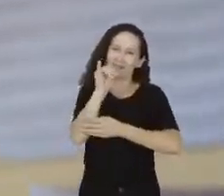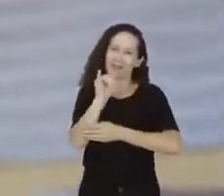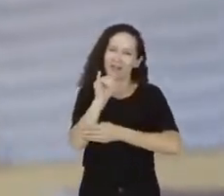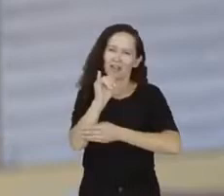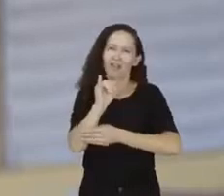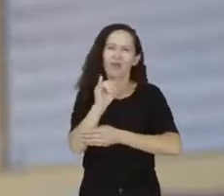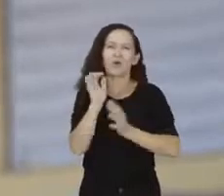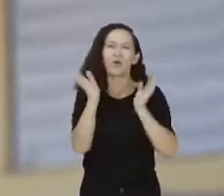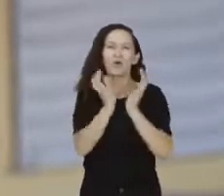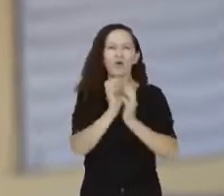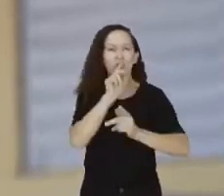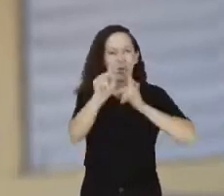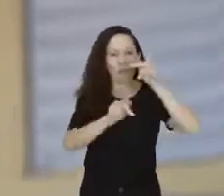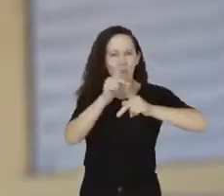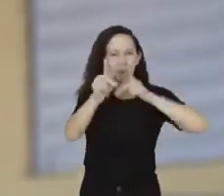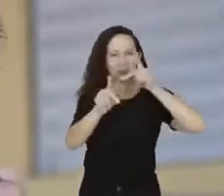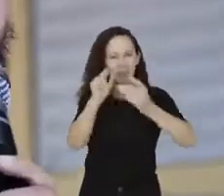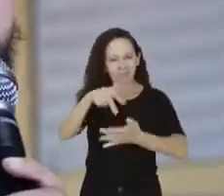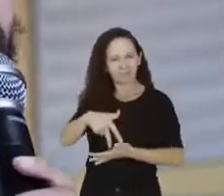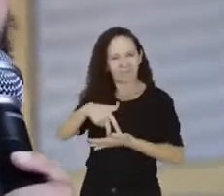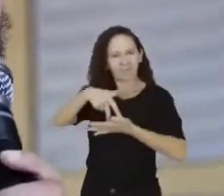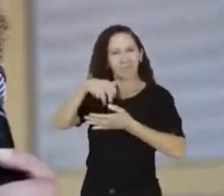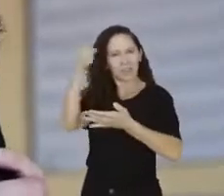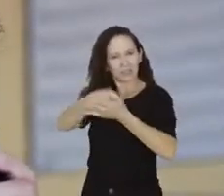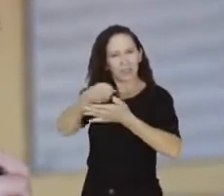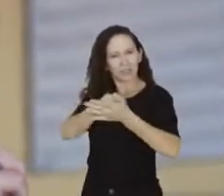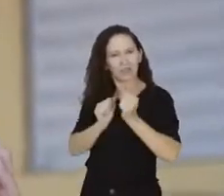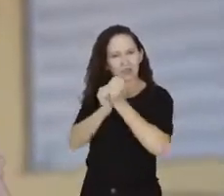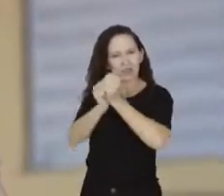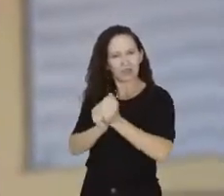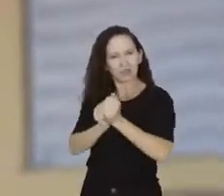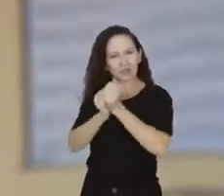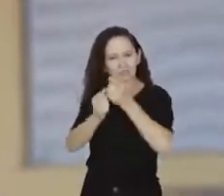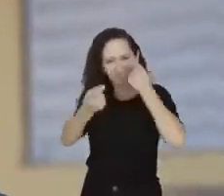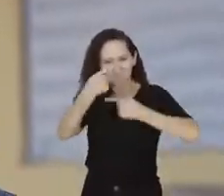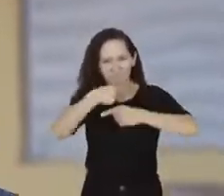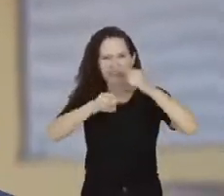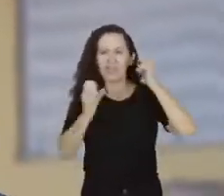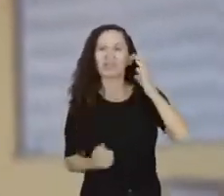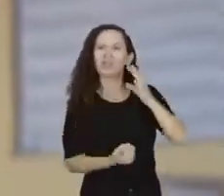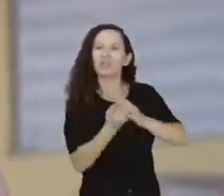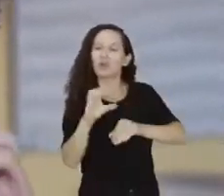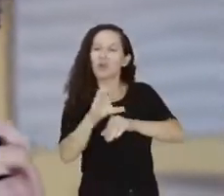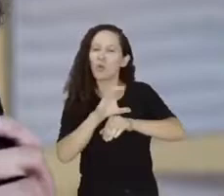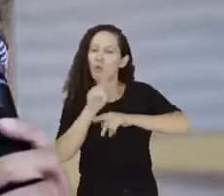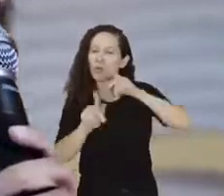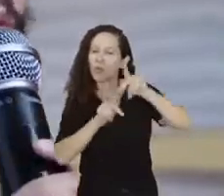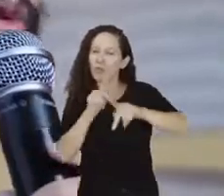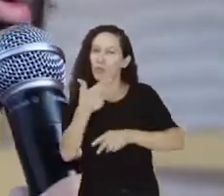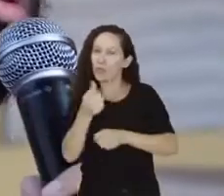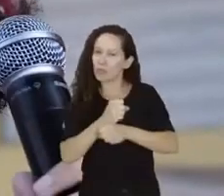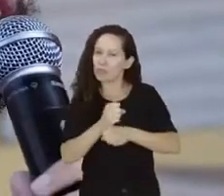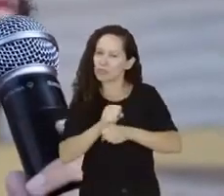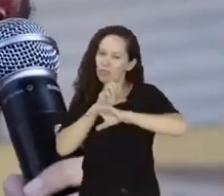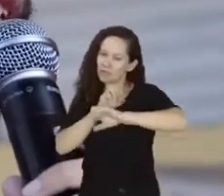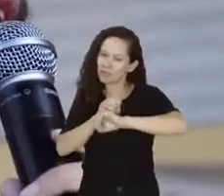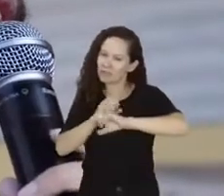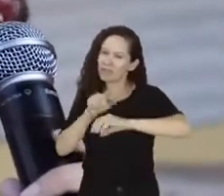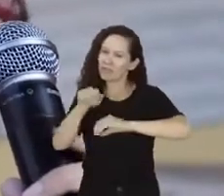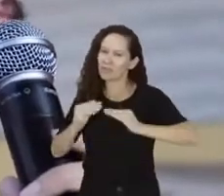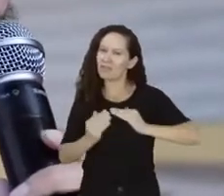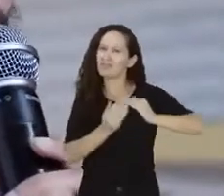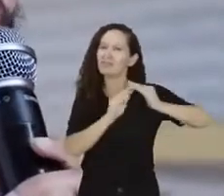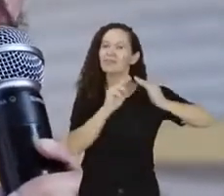está aguerrido na luta. Construímos um cursinho popular durante 2 anos aqui em Heliópolis. Voltaremos